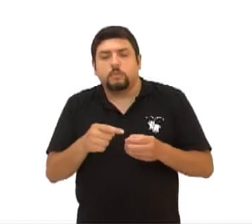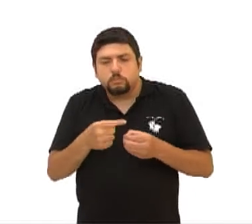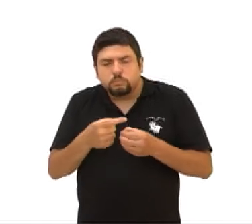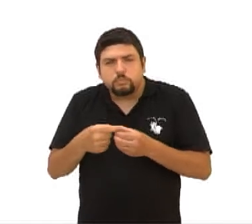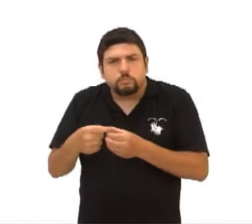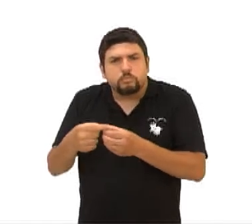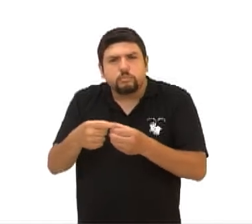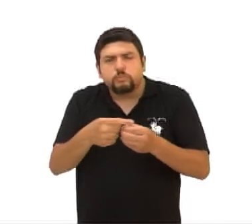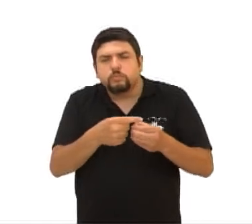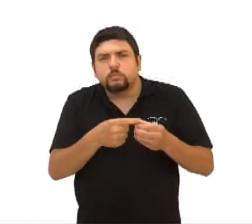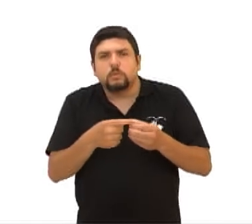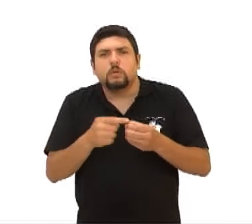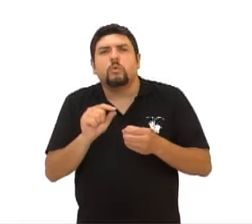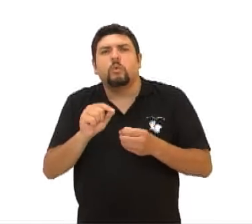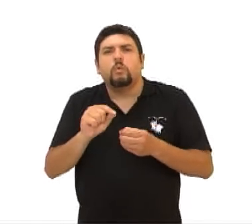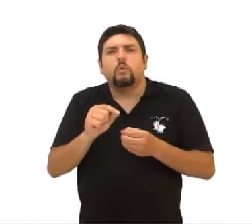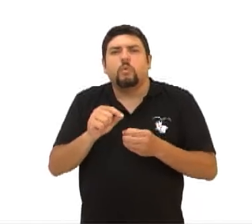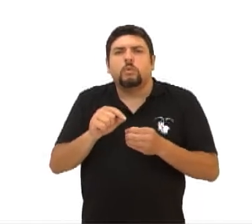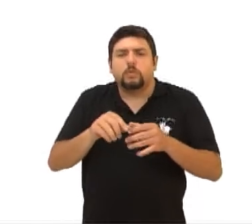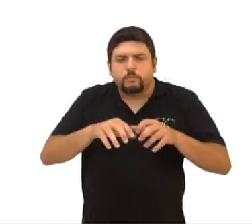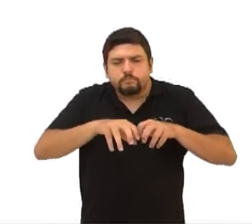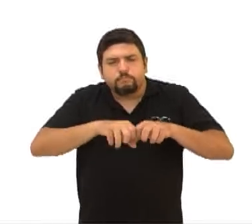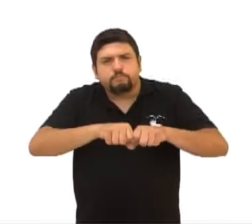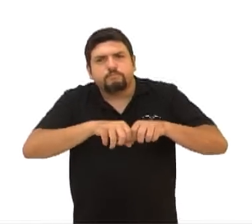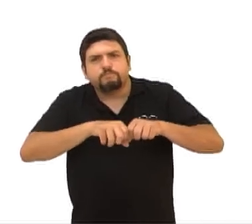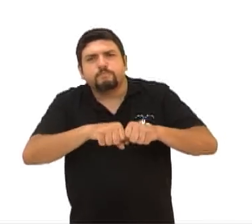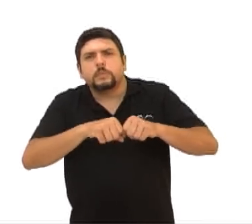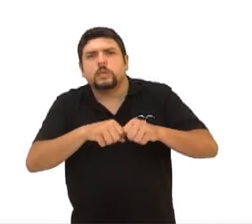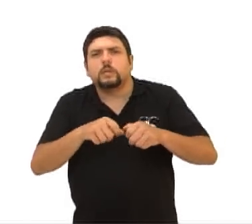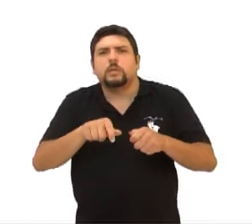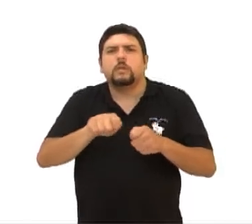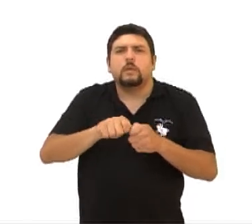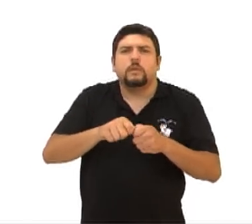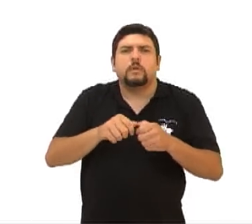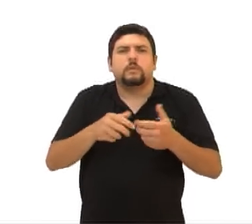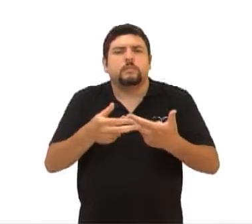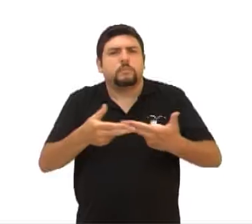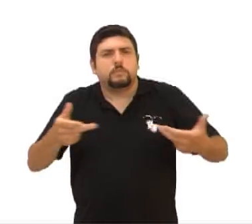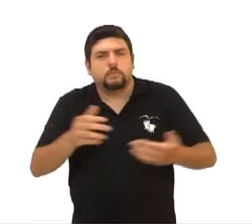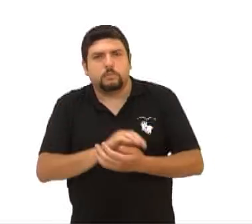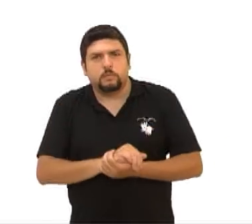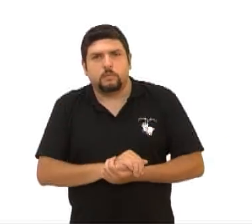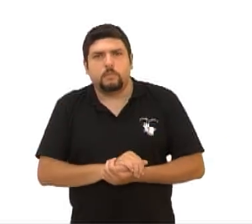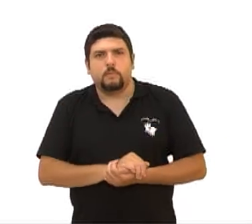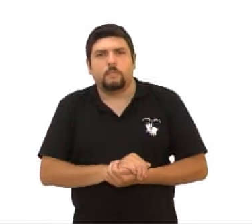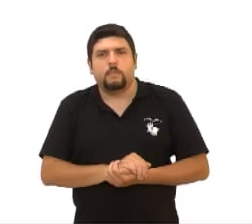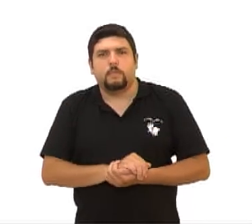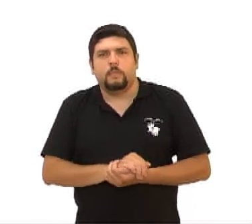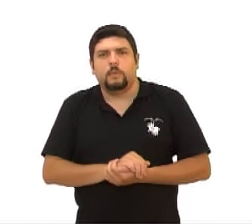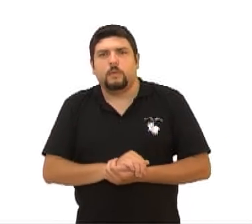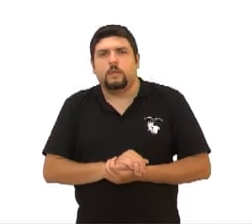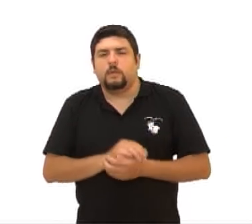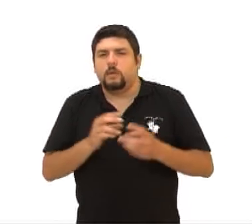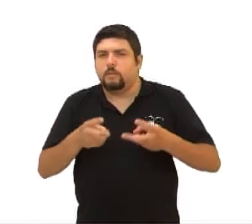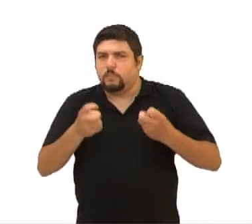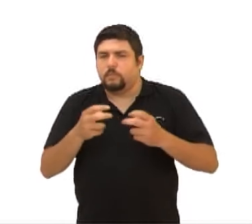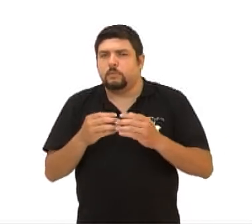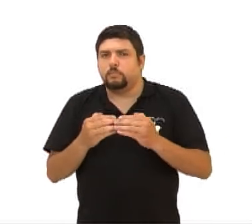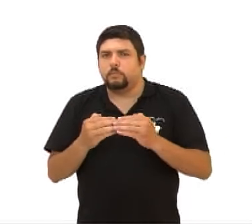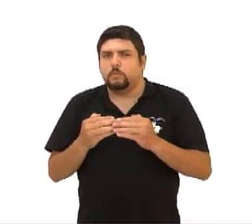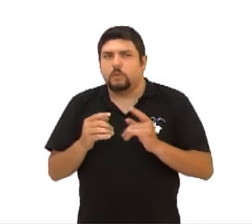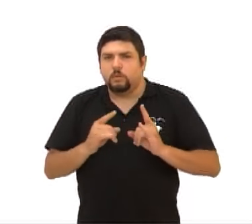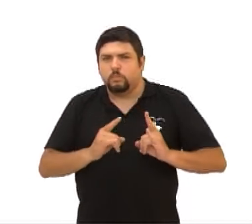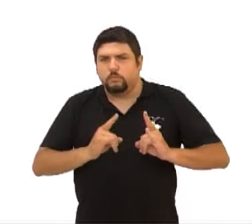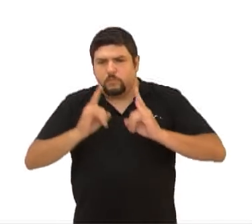artesanato e é uma cidade muito procurada pelo turismo. A gente vê que a urbanização ainda não é tão desenvolvida, né? Não tem a presença